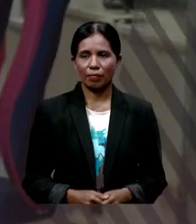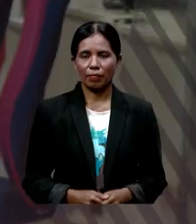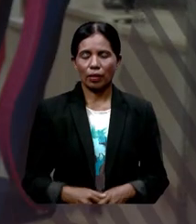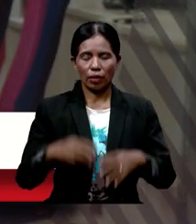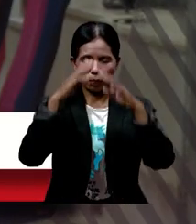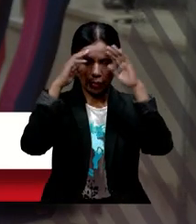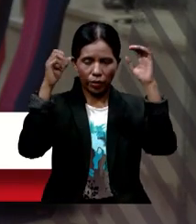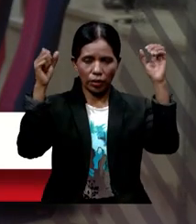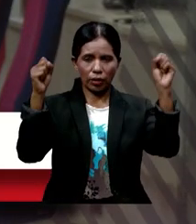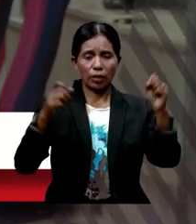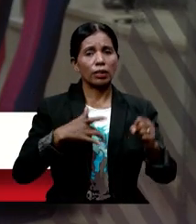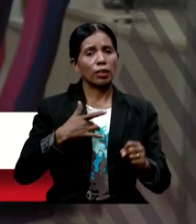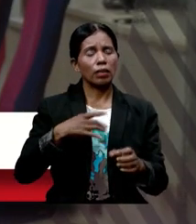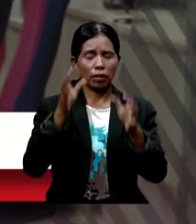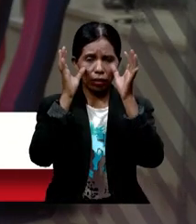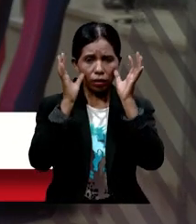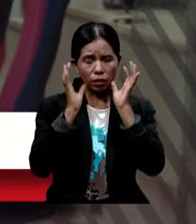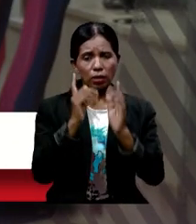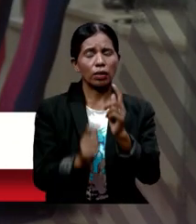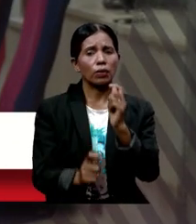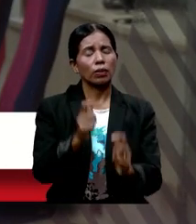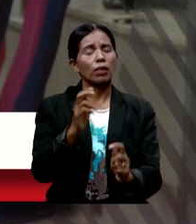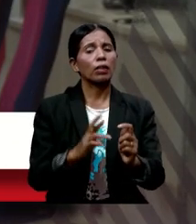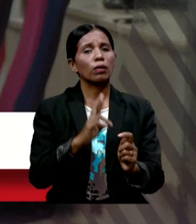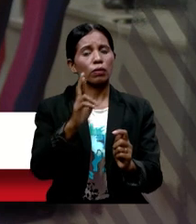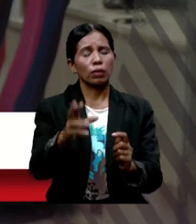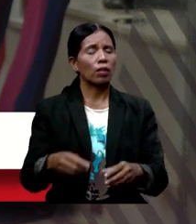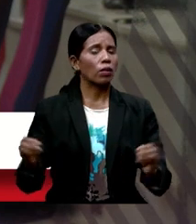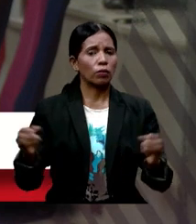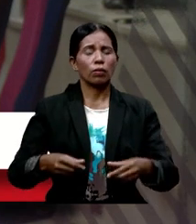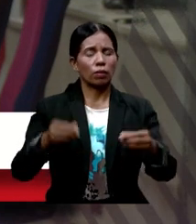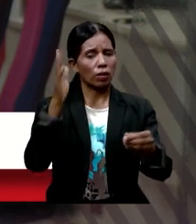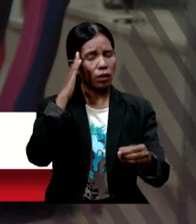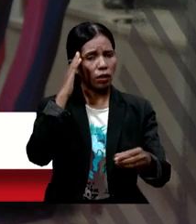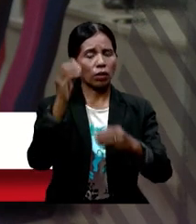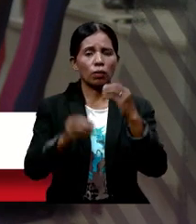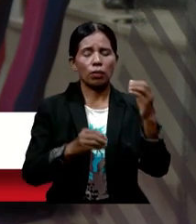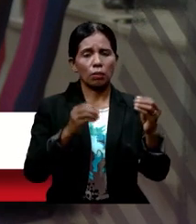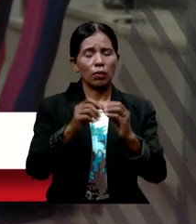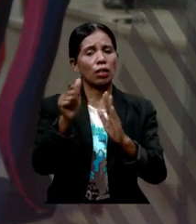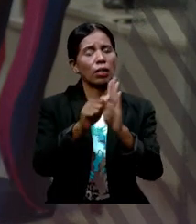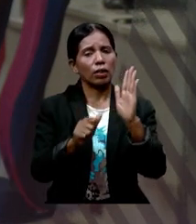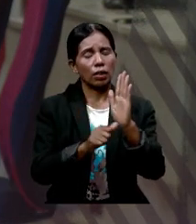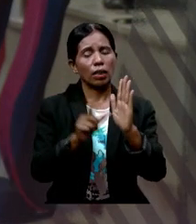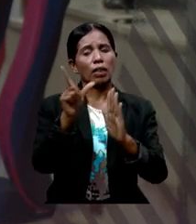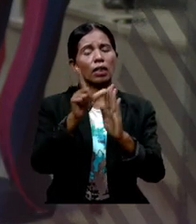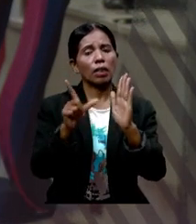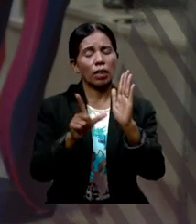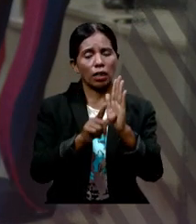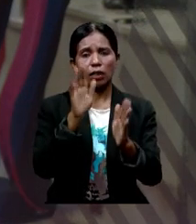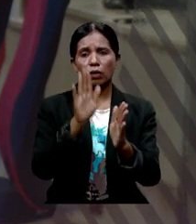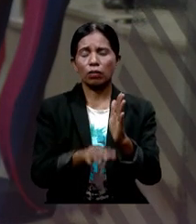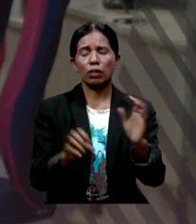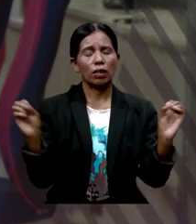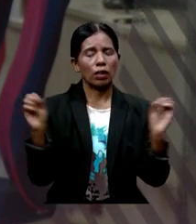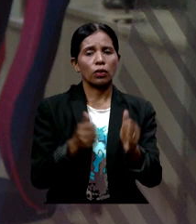Presidente da República sente triste, tribunal recurso la fo conhecimento catac, artigo balum lei indulto niang